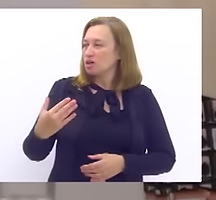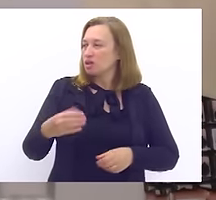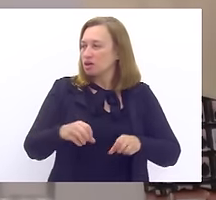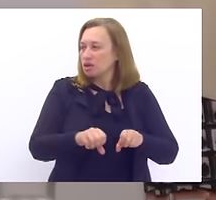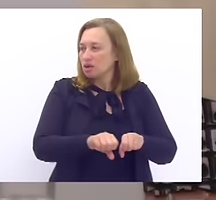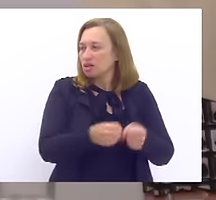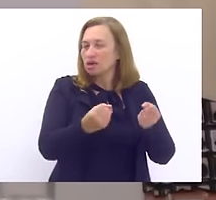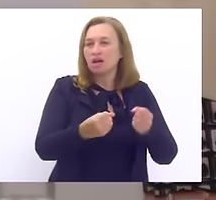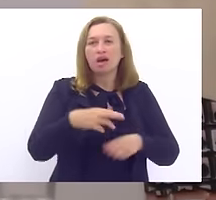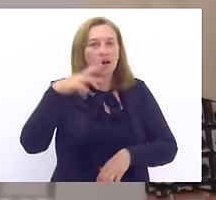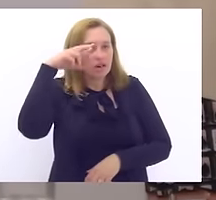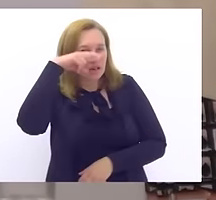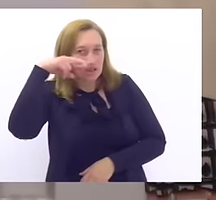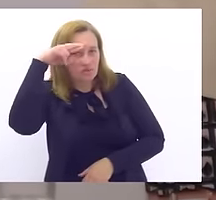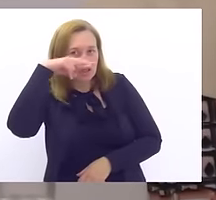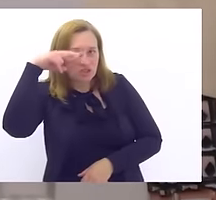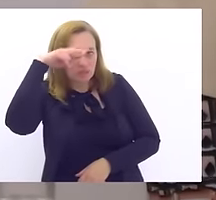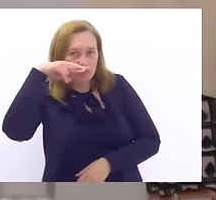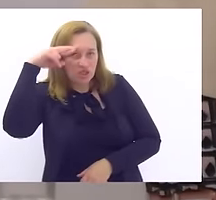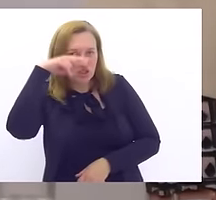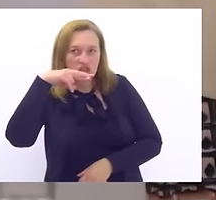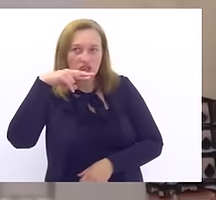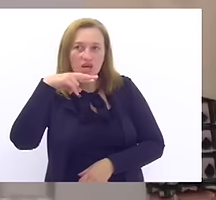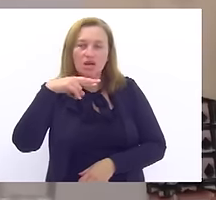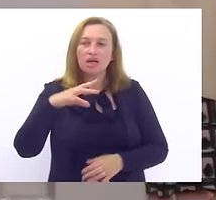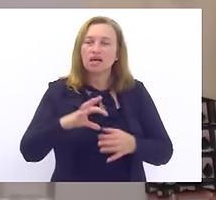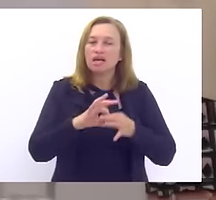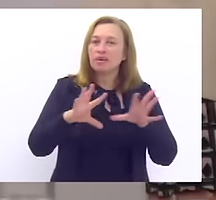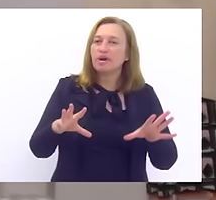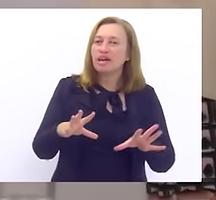Soraia Brasília Jorge CPF 47215283968